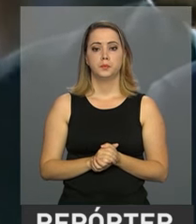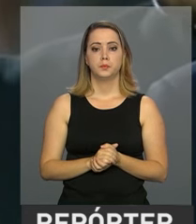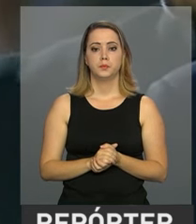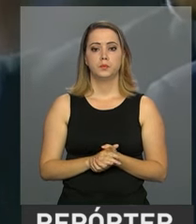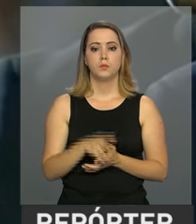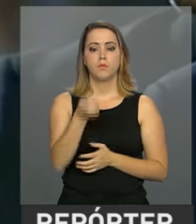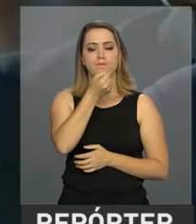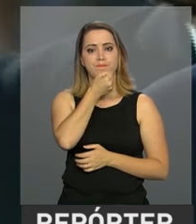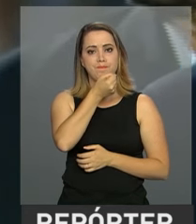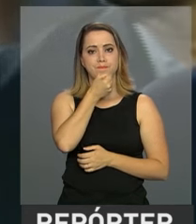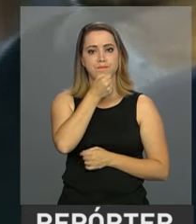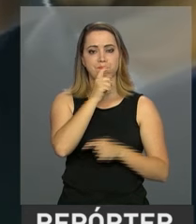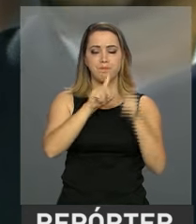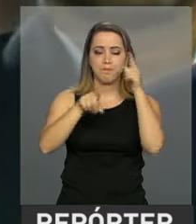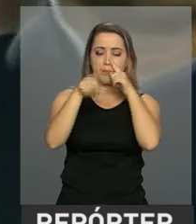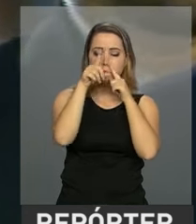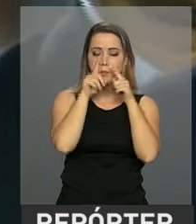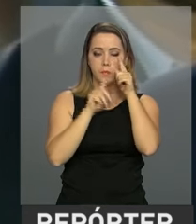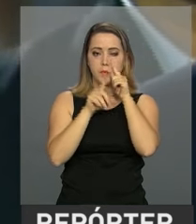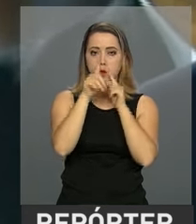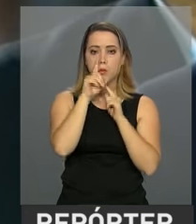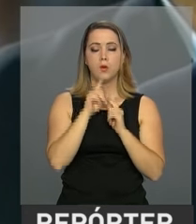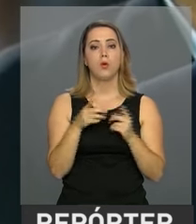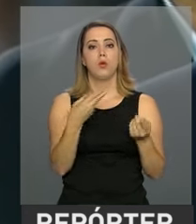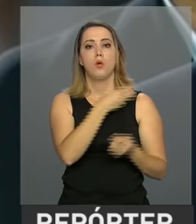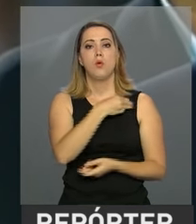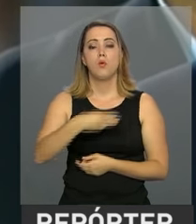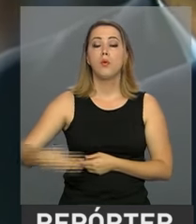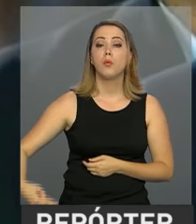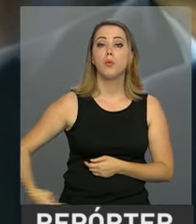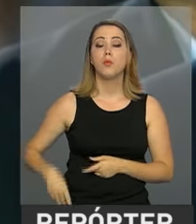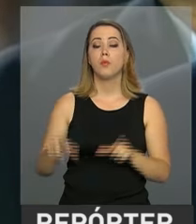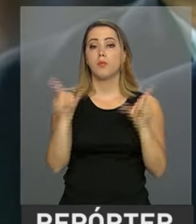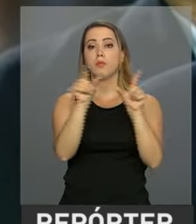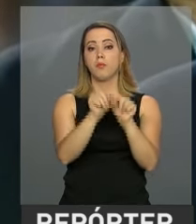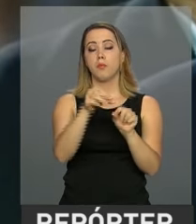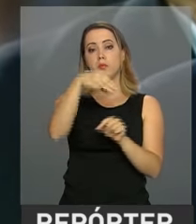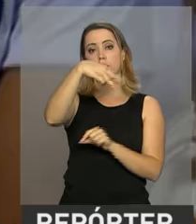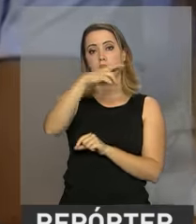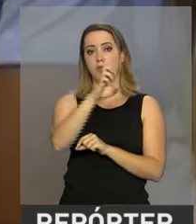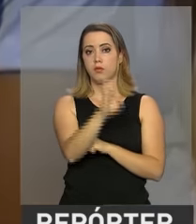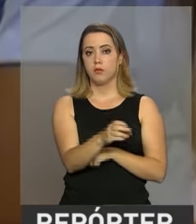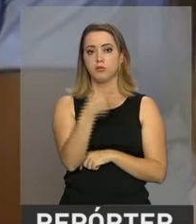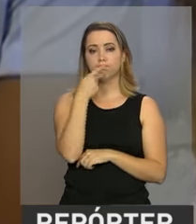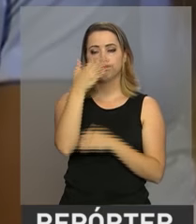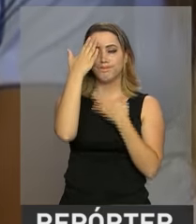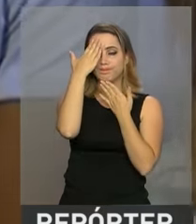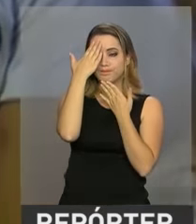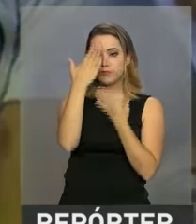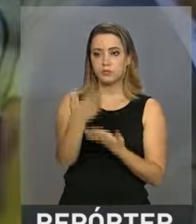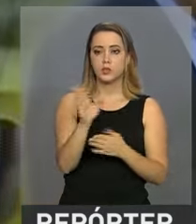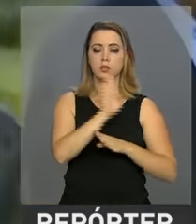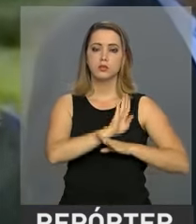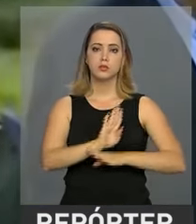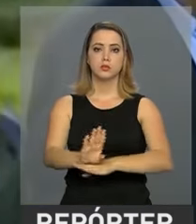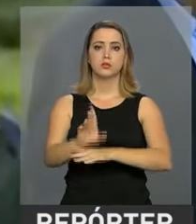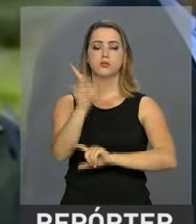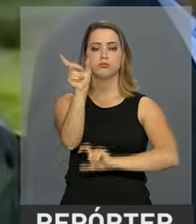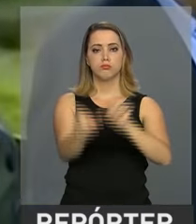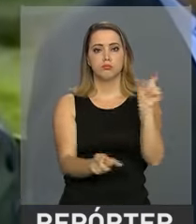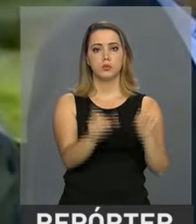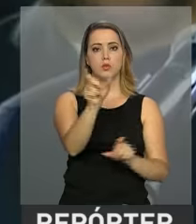Em um discurso emocionado, o ministro de Relações Exteriores do Brasil, José Serra, agradeceu a solidariedade